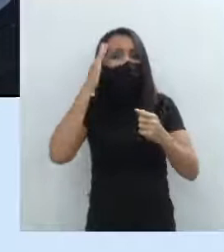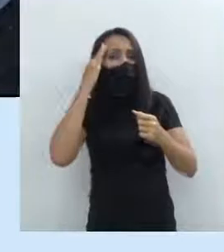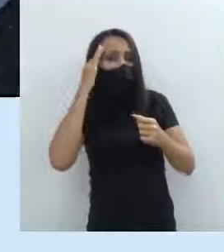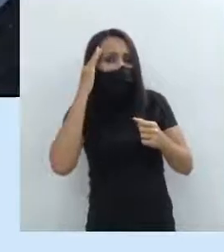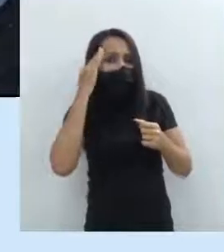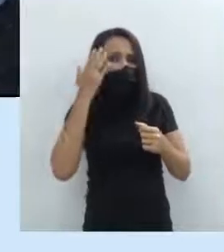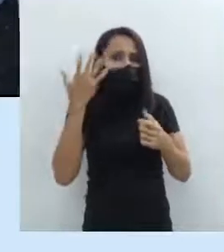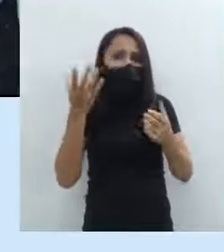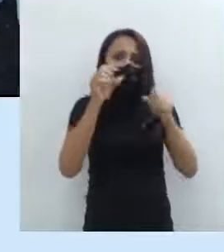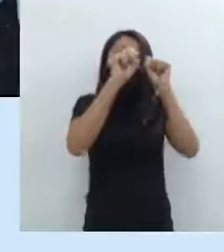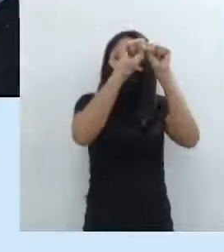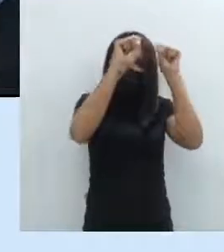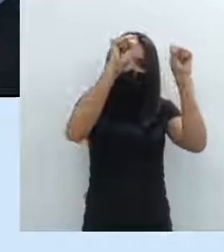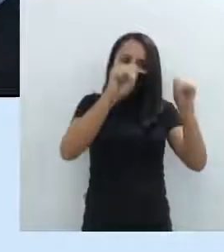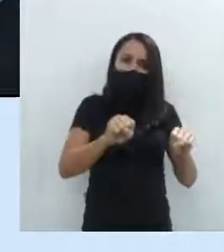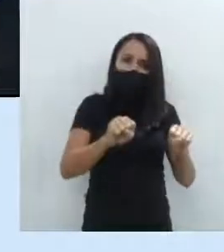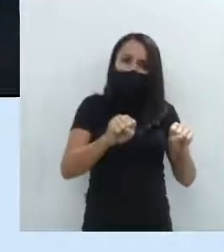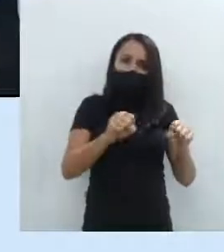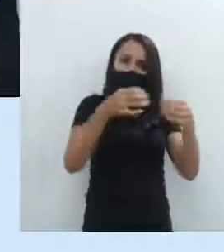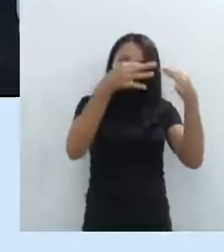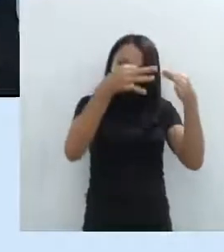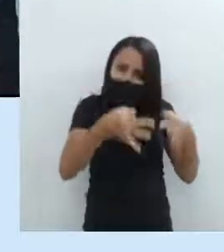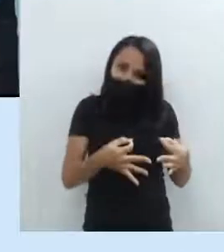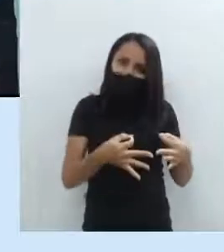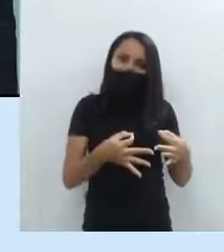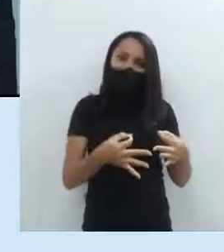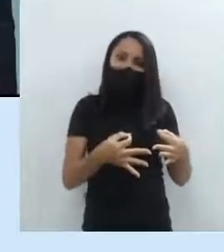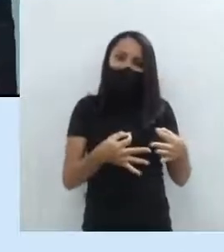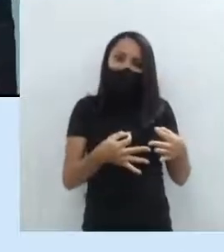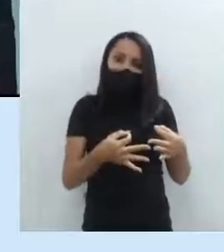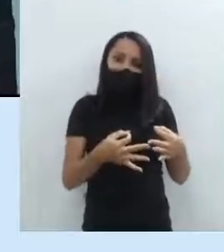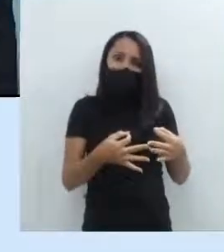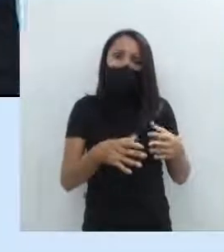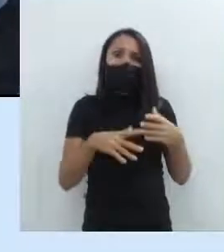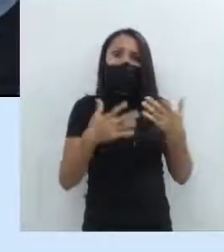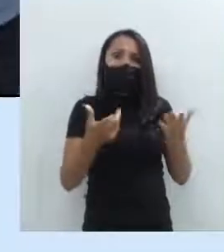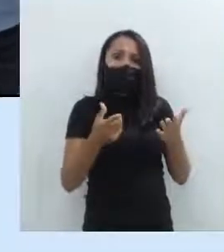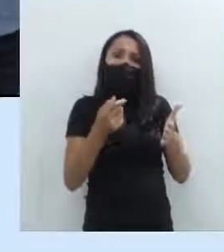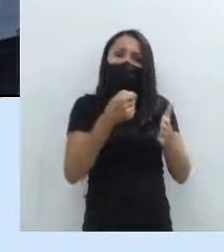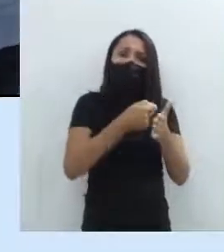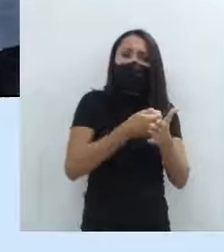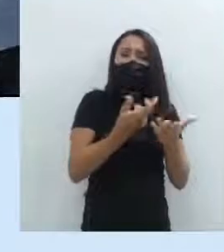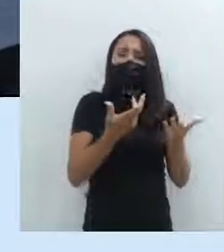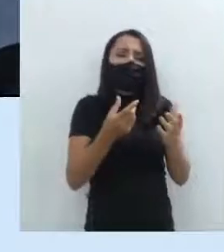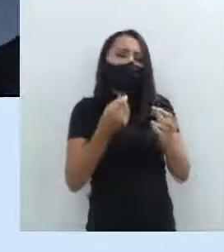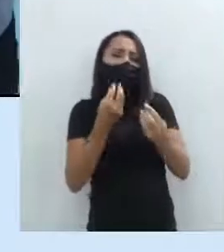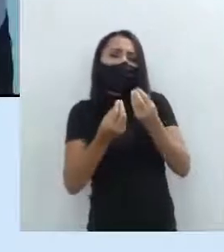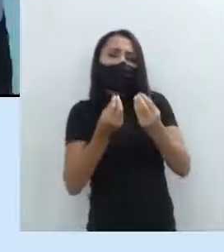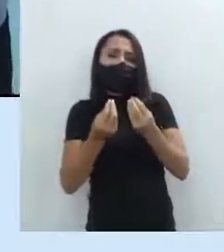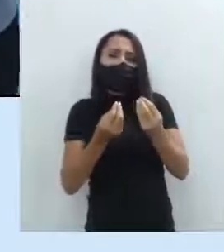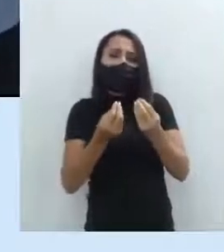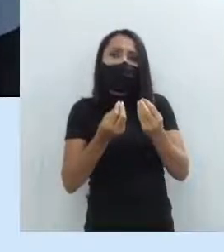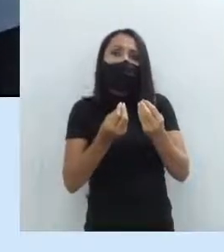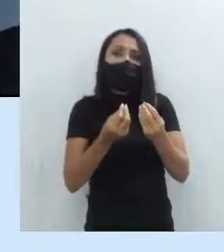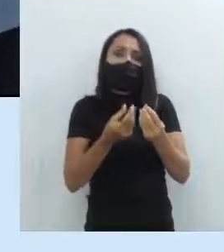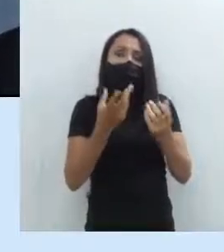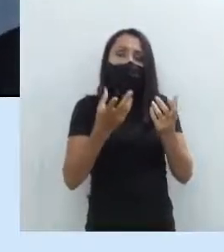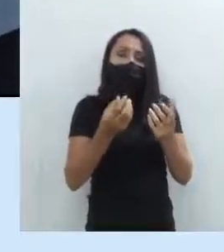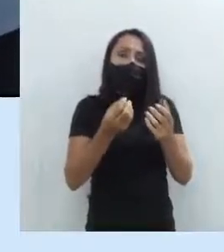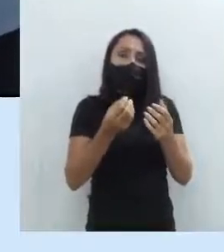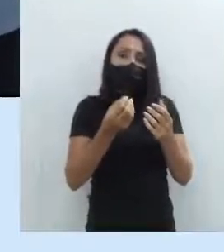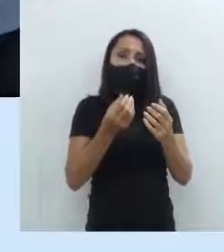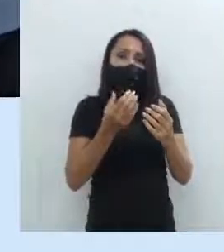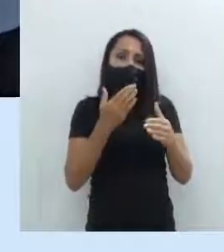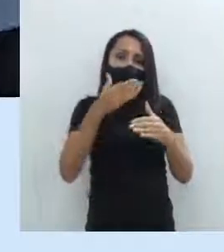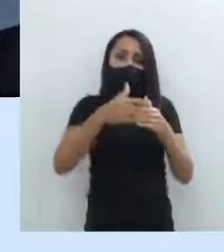maneira sistemática e também com uma certa rigorosidade. Rigorosidade em que sentido? Da aplicação